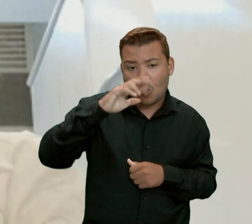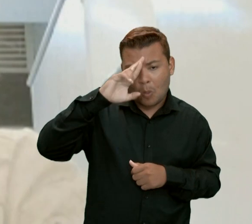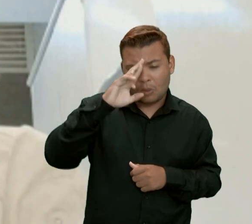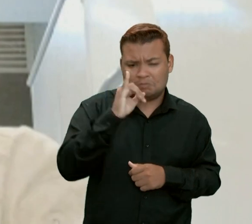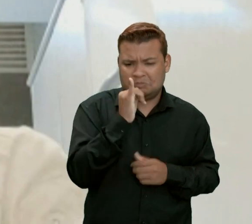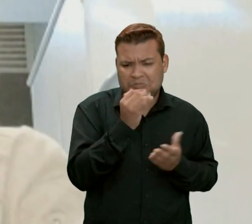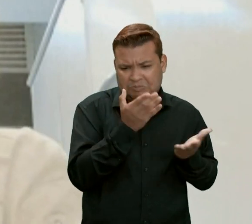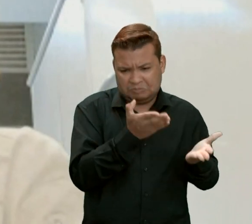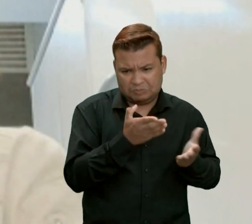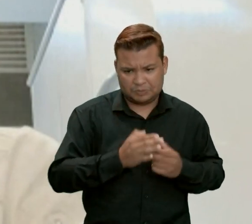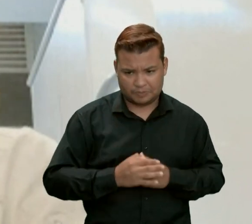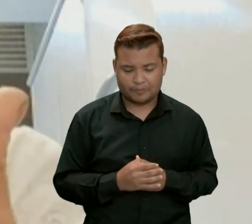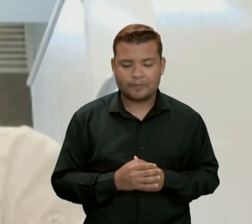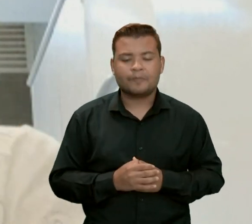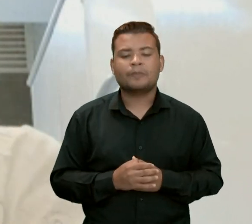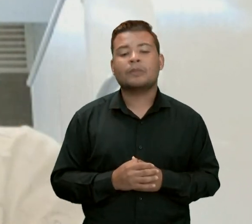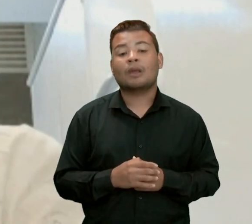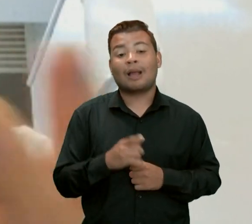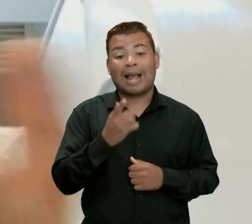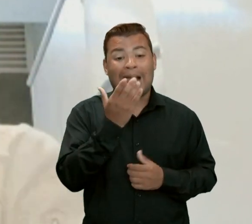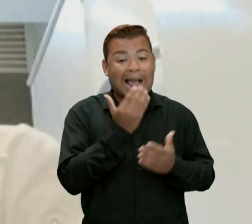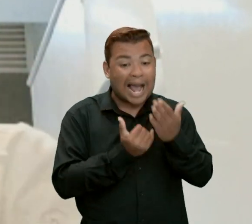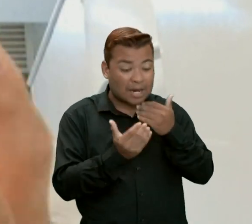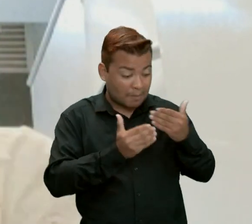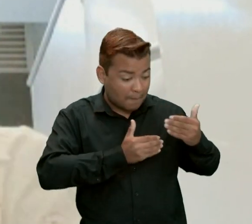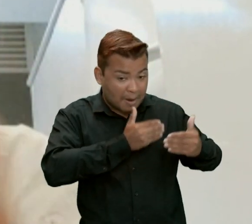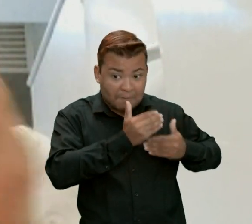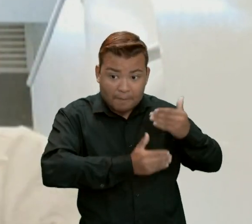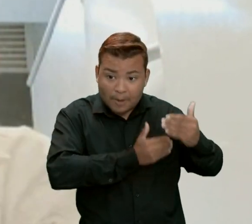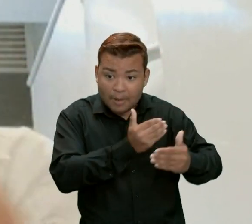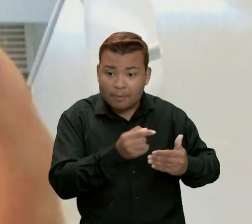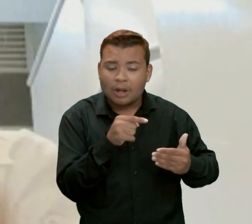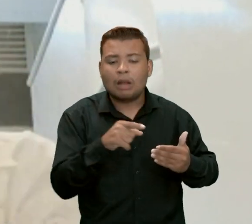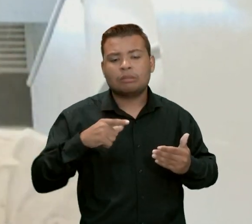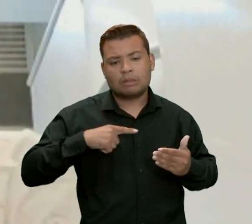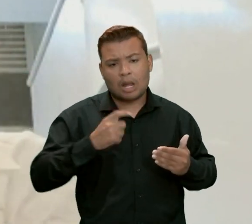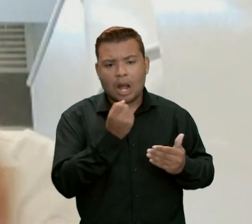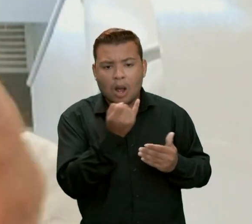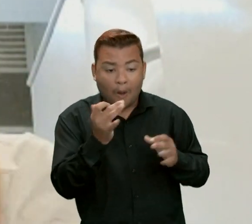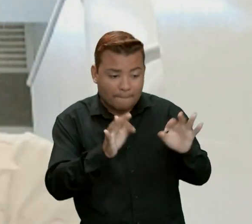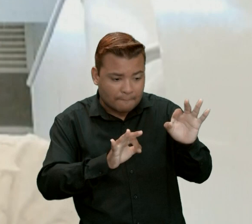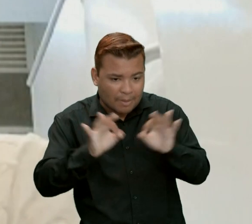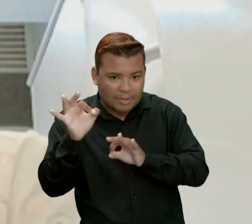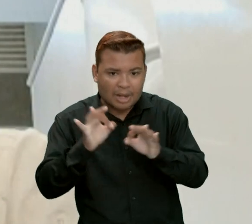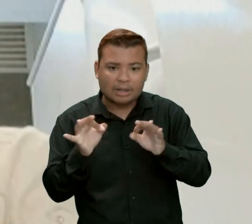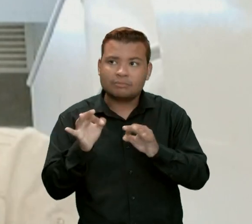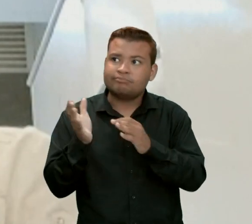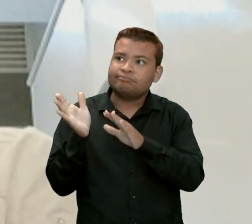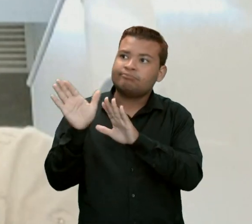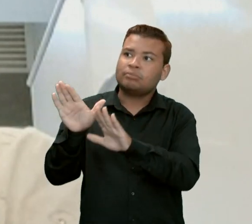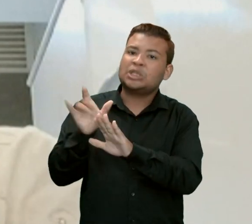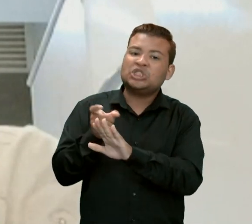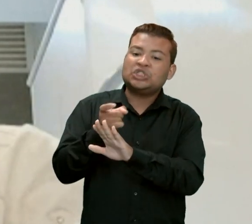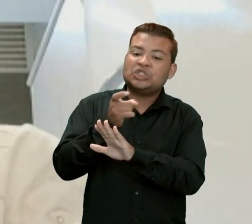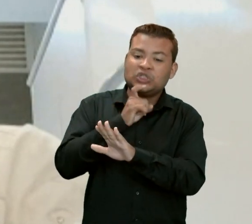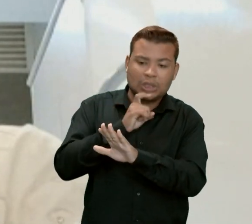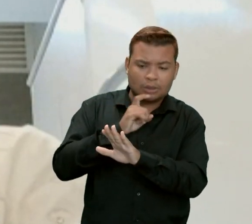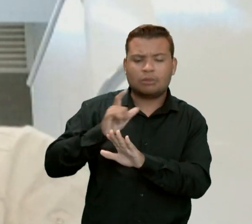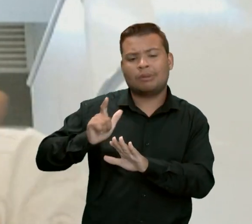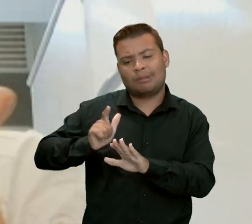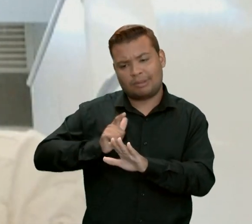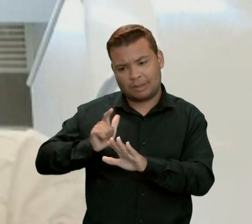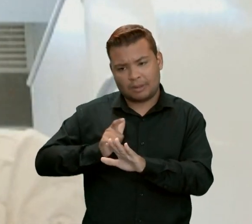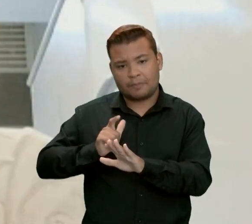exemplo, e aí os alimentos processados, a gente tem, sim, algumas preparações congeladas, né? A gente tem muito